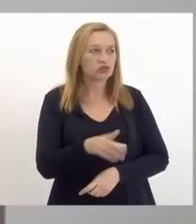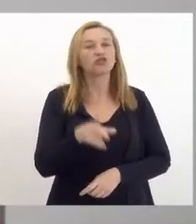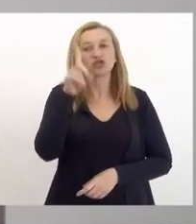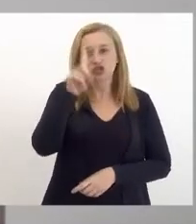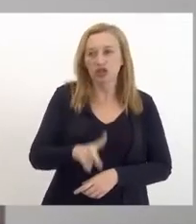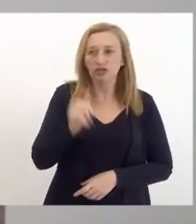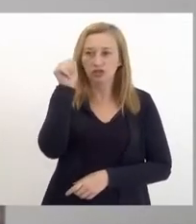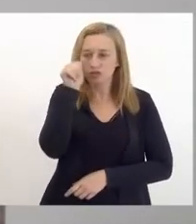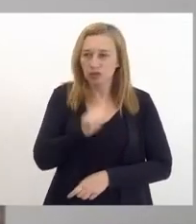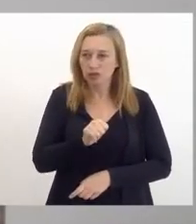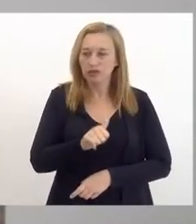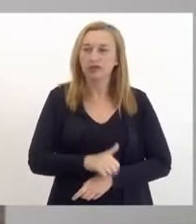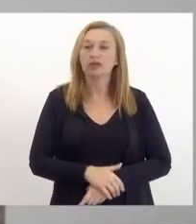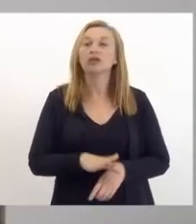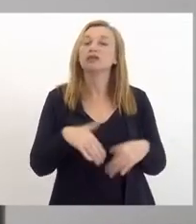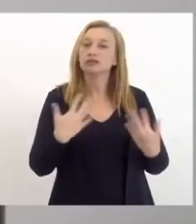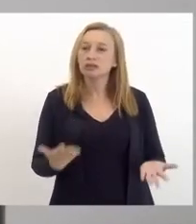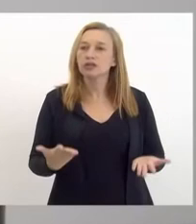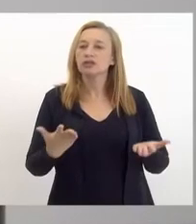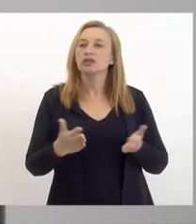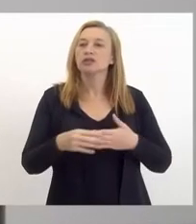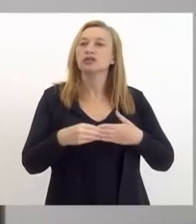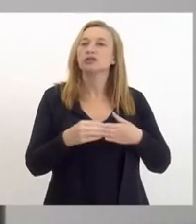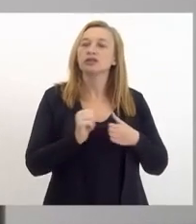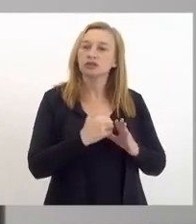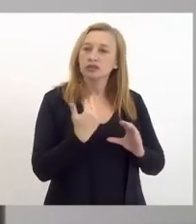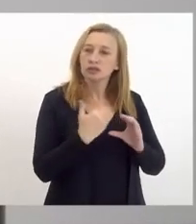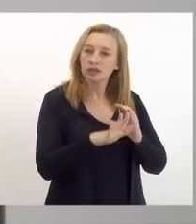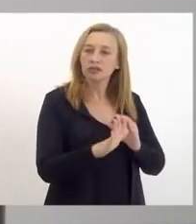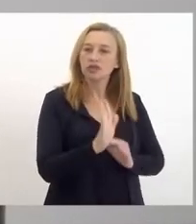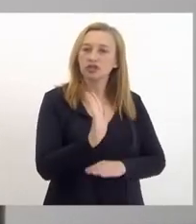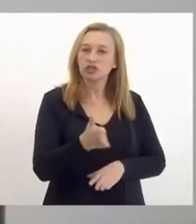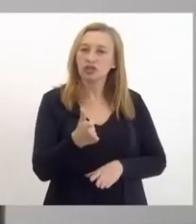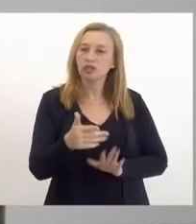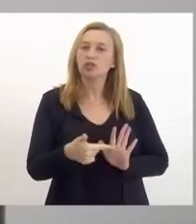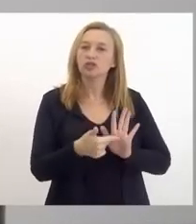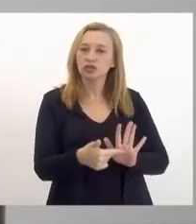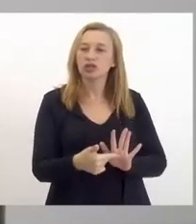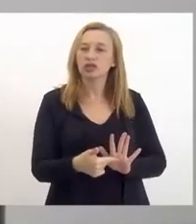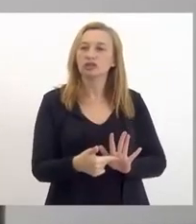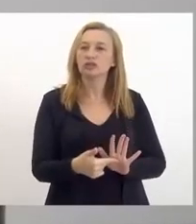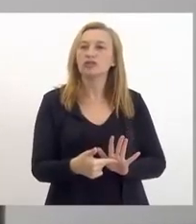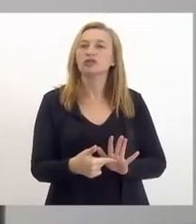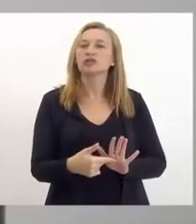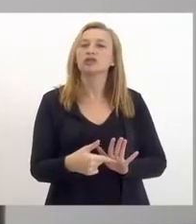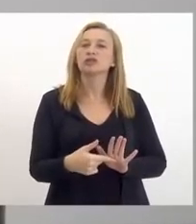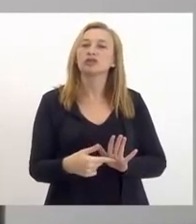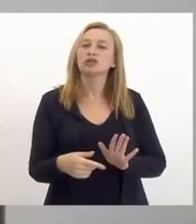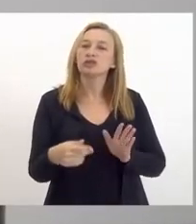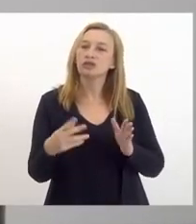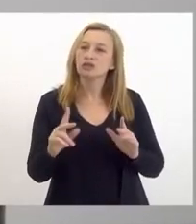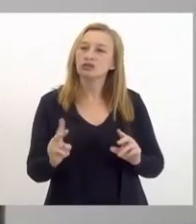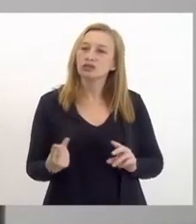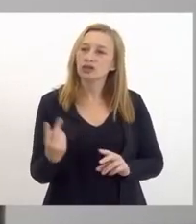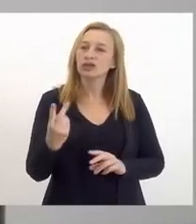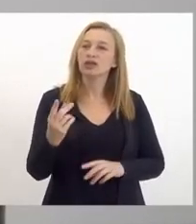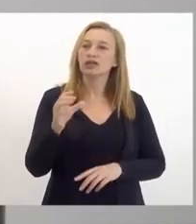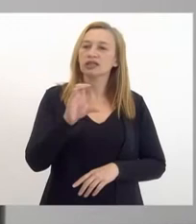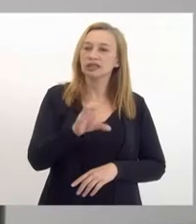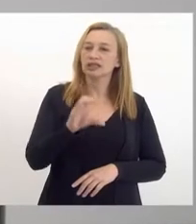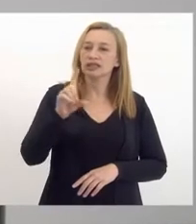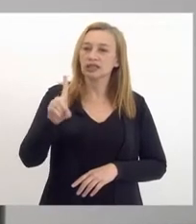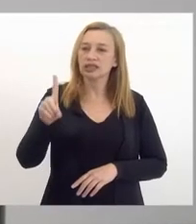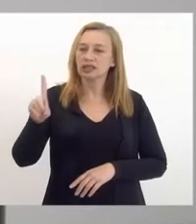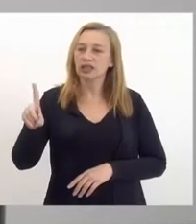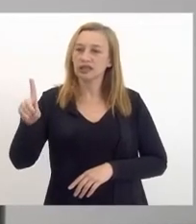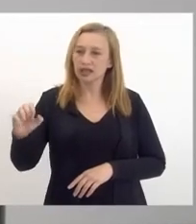dos direitos das mulheres. Então, o encaminhamento que está sendo dado aqui é um encaminhamento que contempla a CDDM para que a